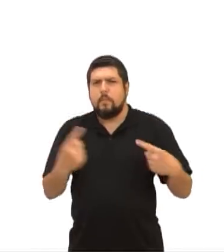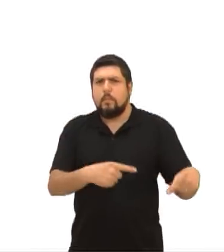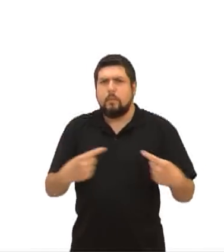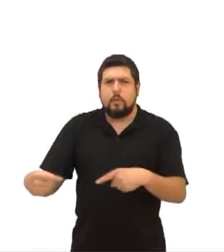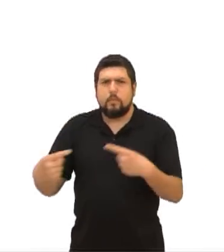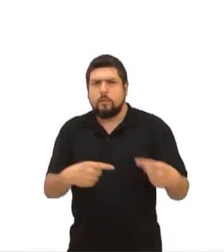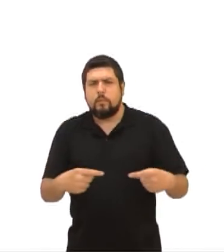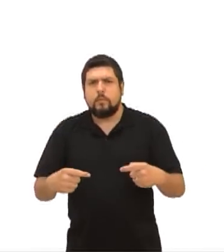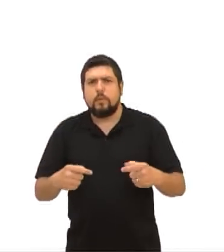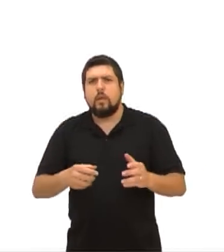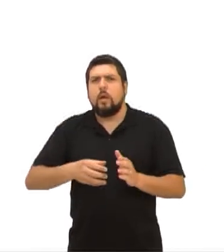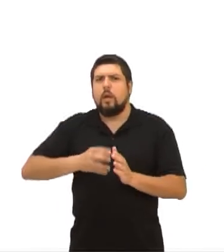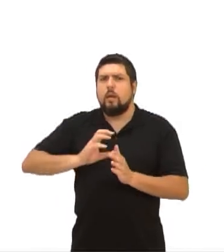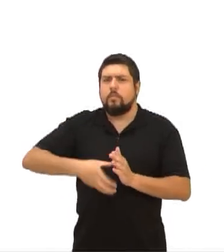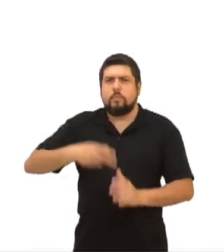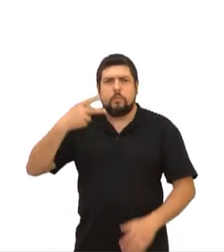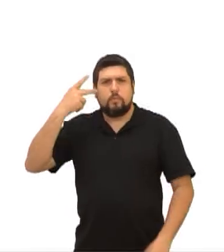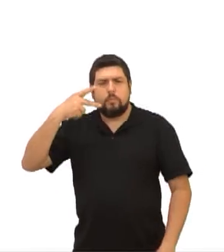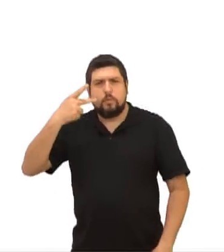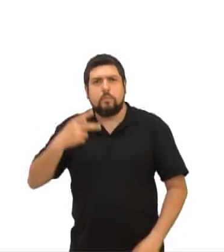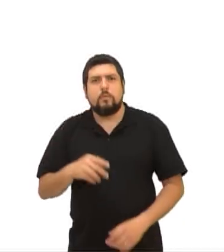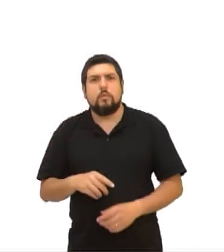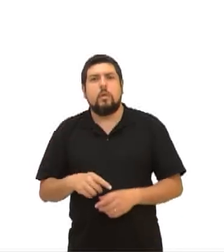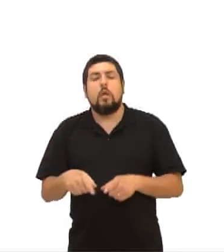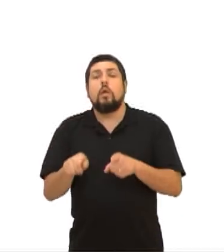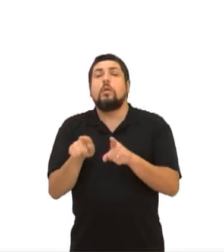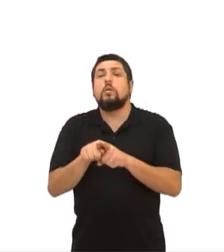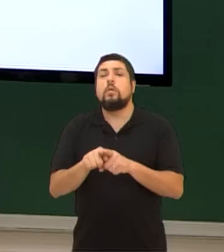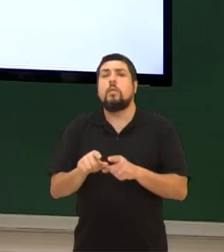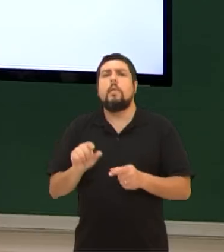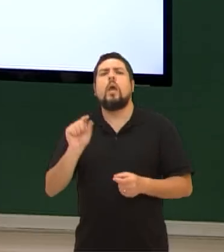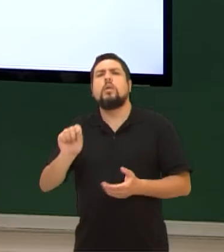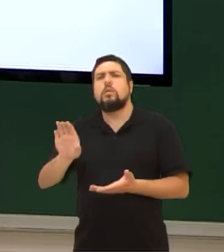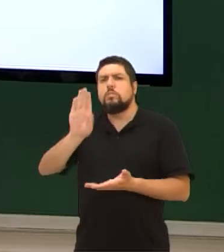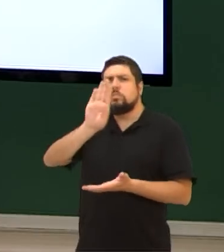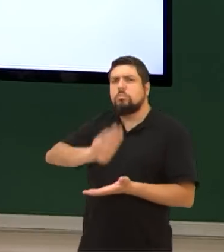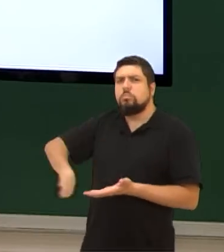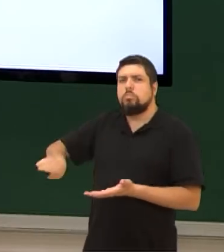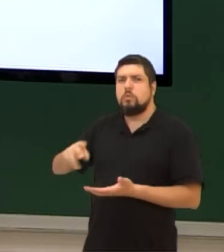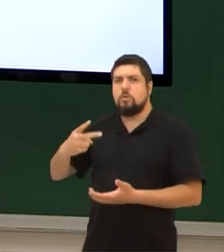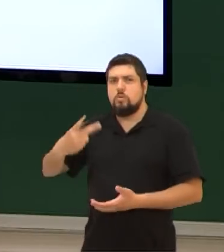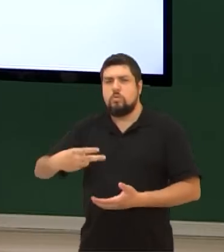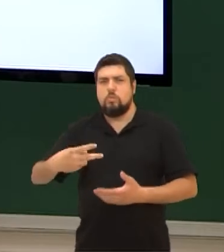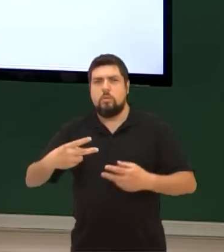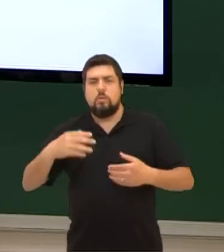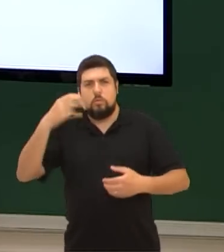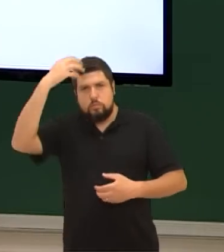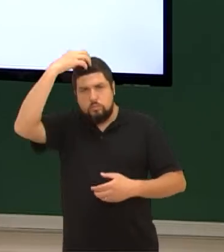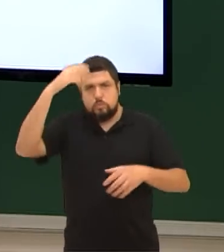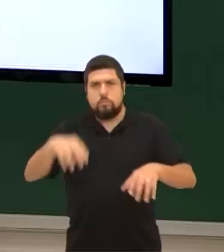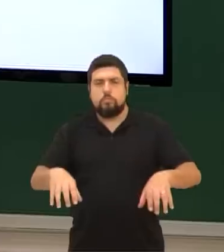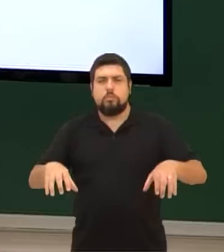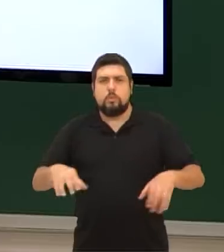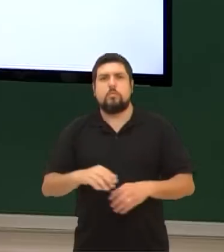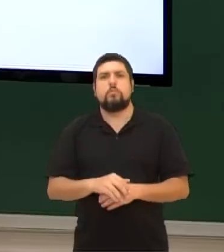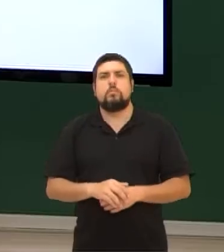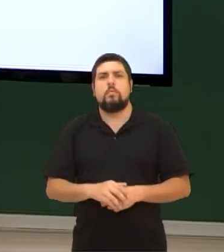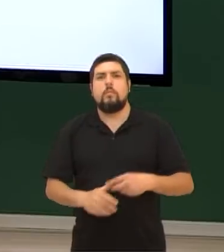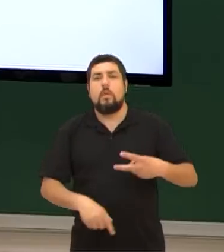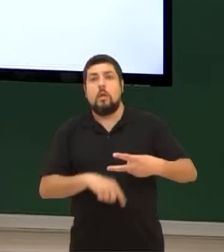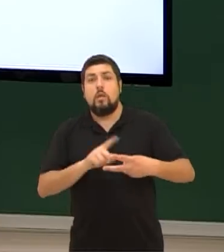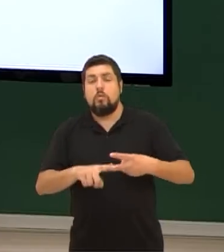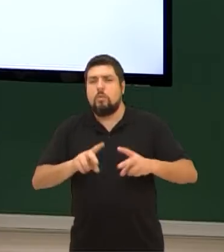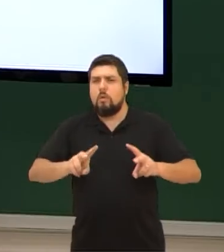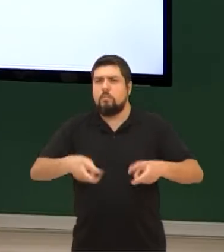questão econômica também, e os sujeitos excluídos no Segundo Reinado. Vamos analisar a exploração cafeeira.